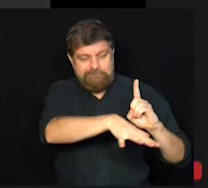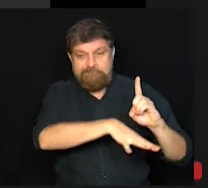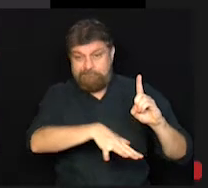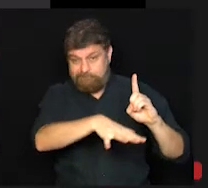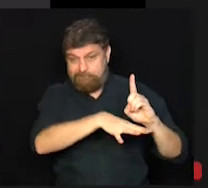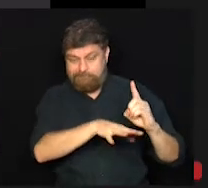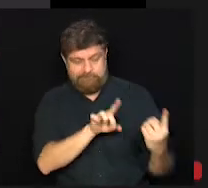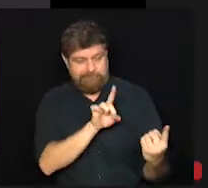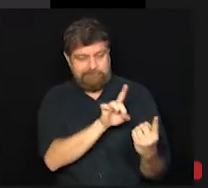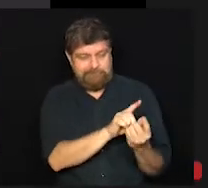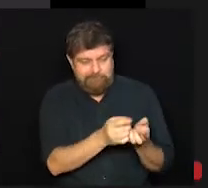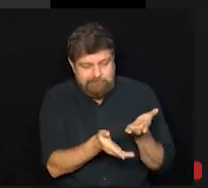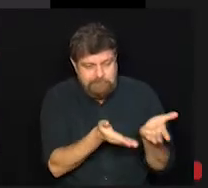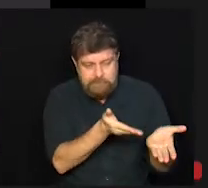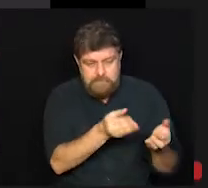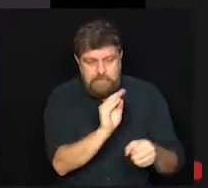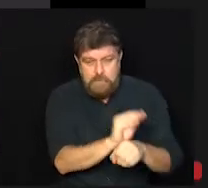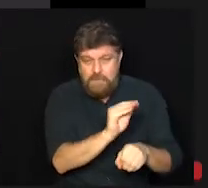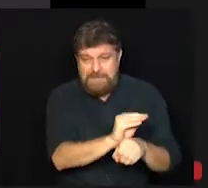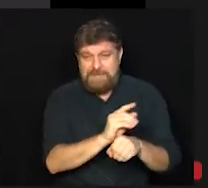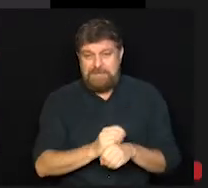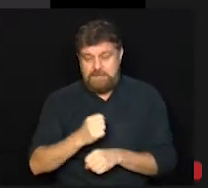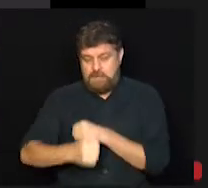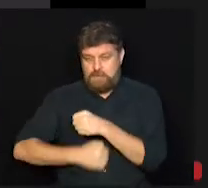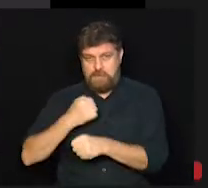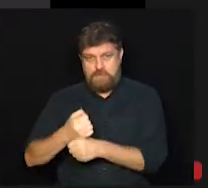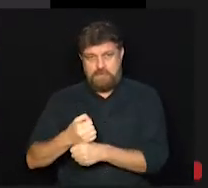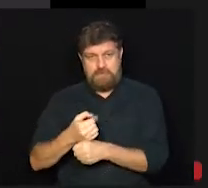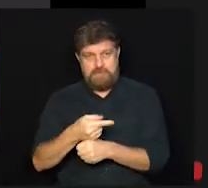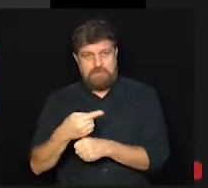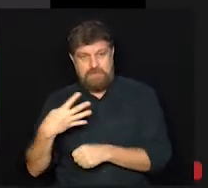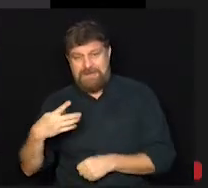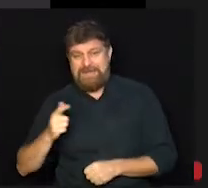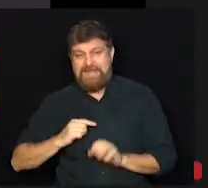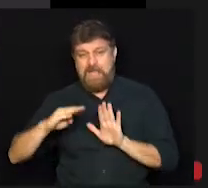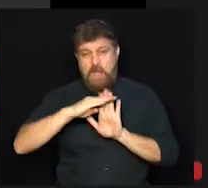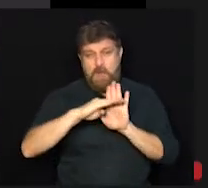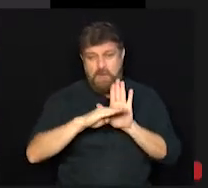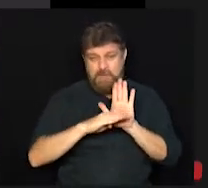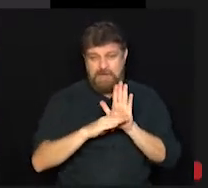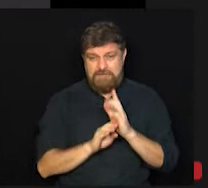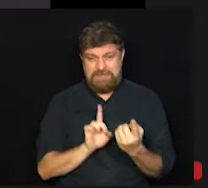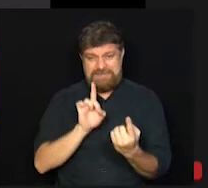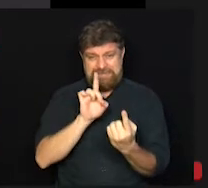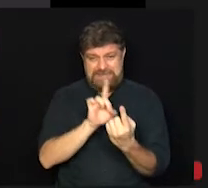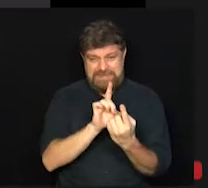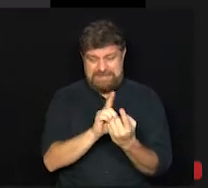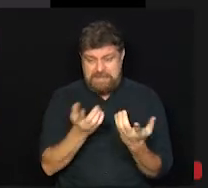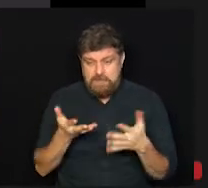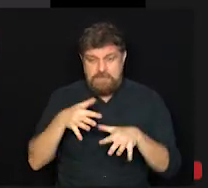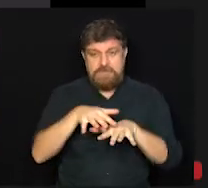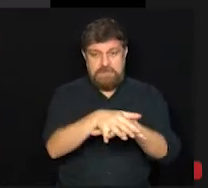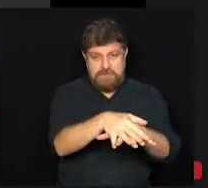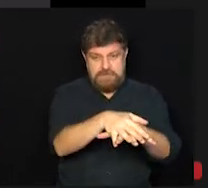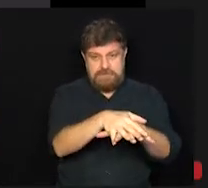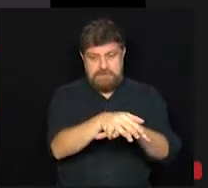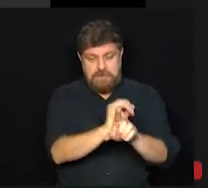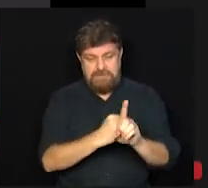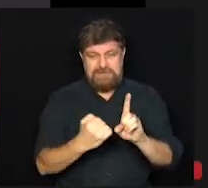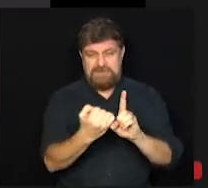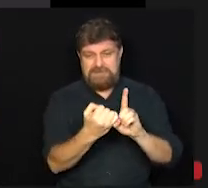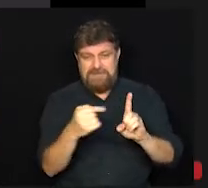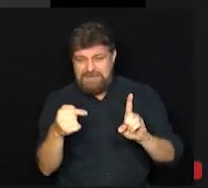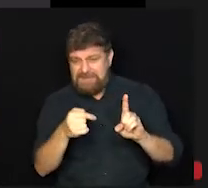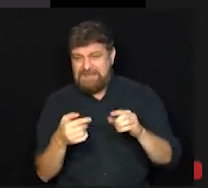desde 2004, já tem um programa que se chama PAIS. PAIS é um programa de ação afirmativa e inclusão social. Isso significa,